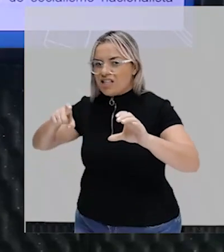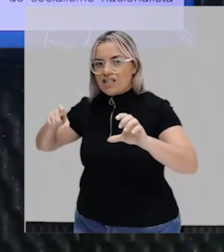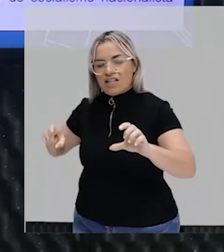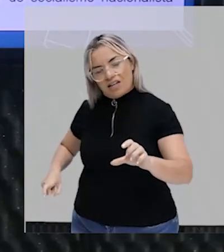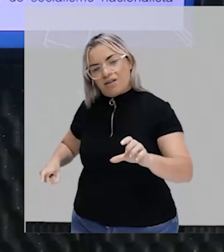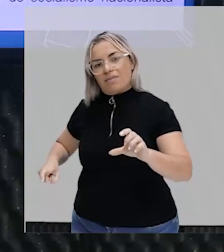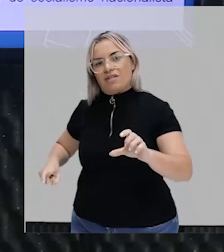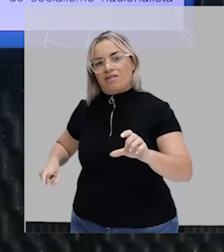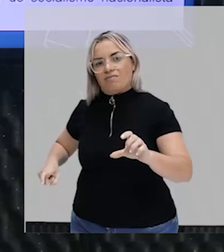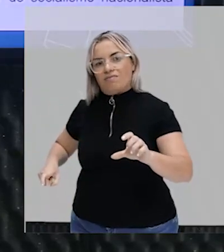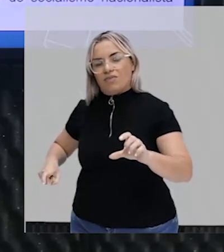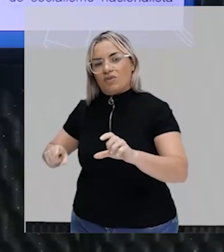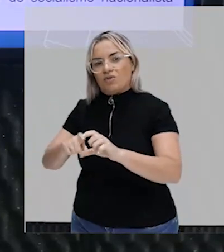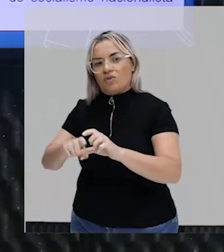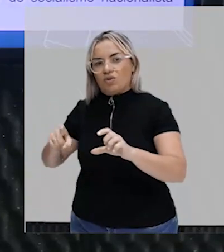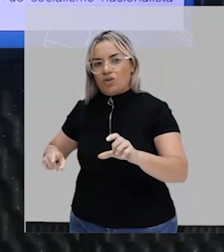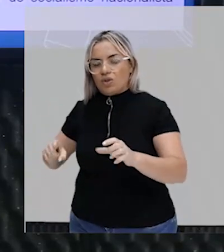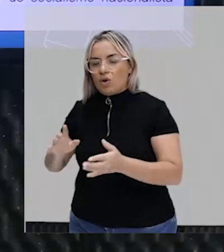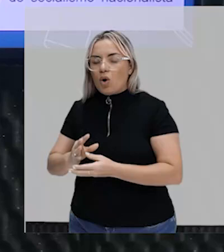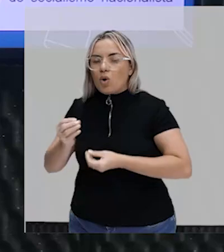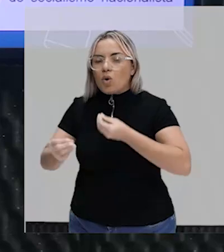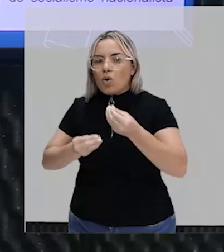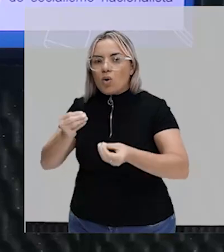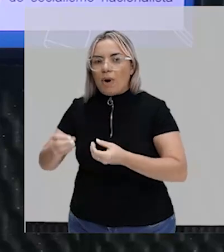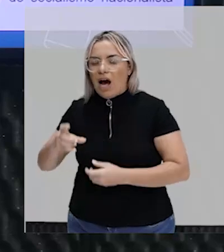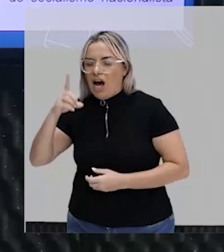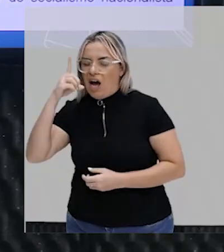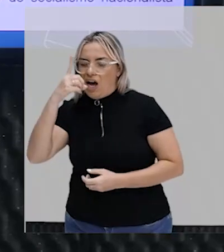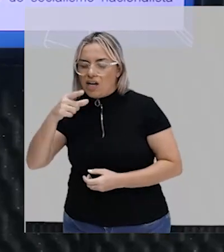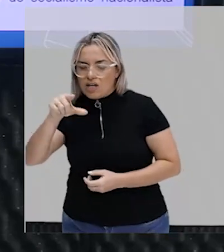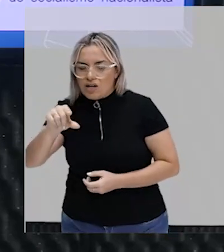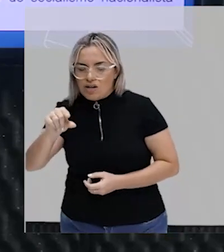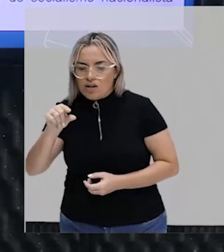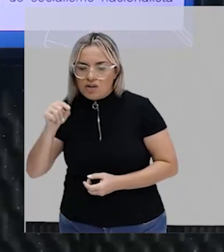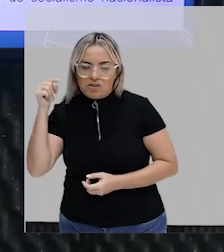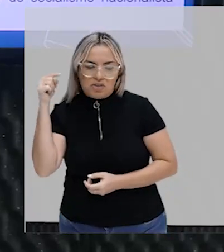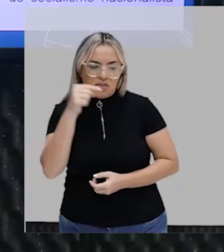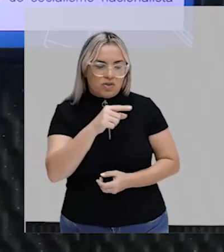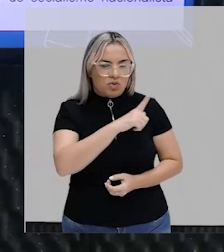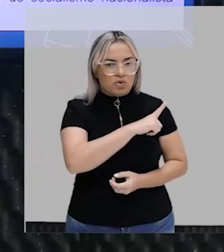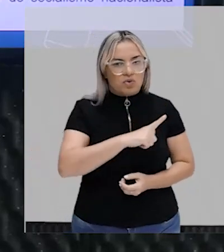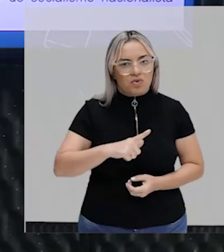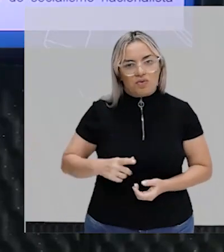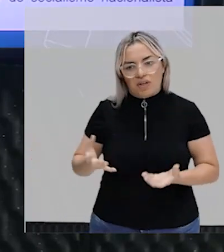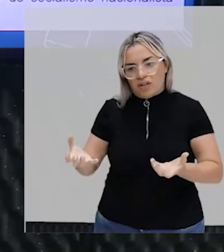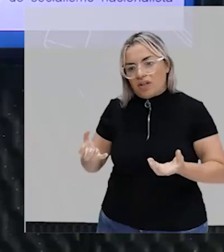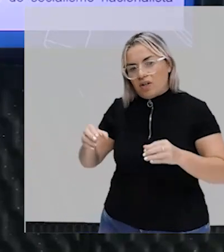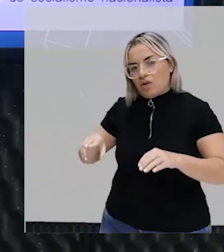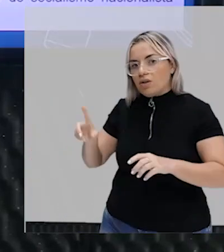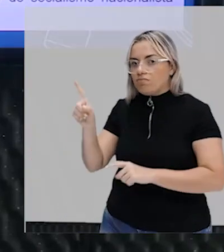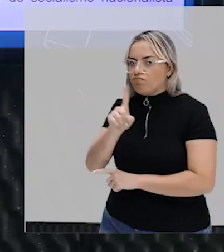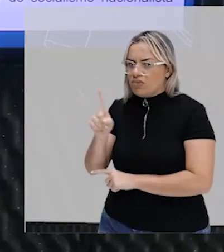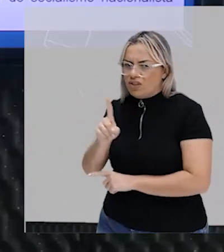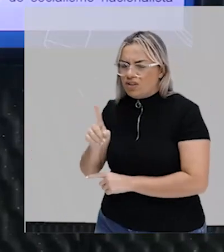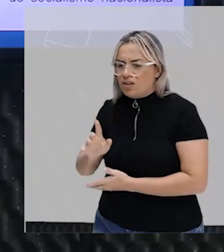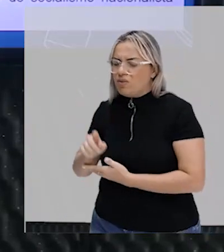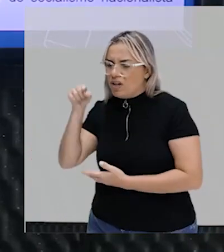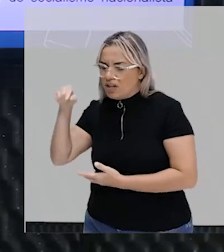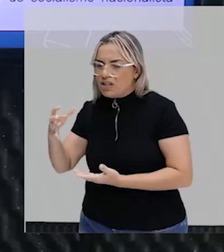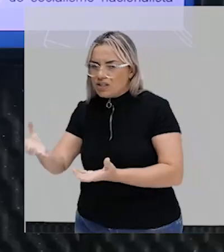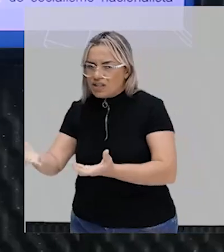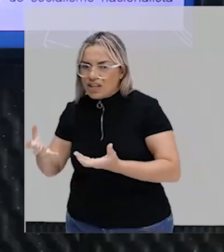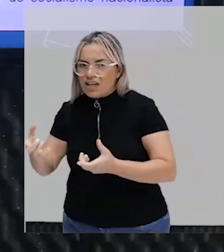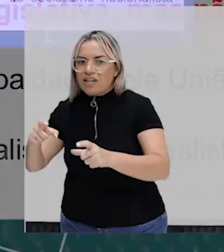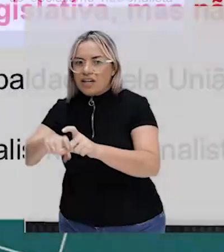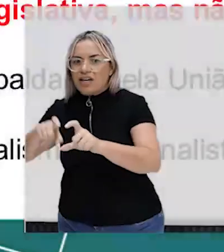colocar em vinculação ao governo espanhol, se vai permitir ou não. Nós queremos a nossa independência. Então, a